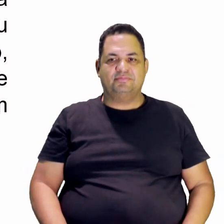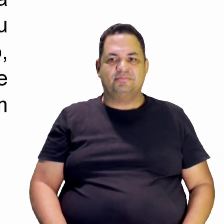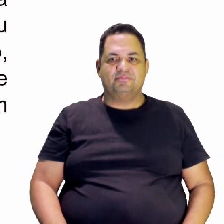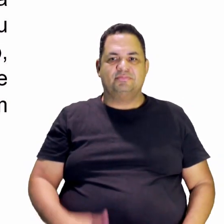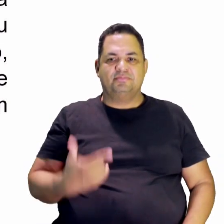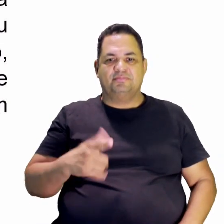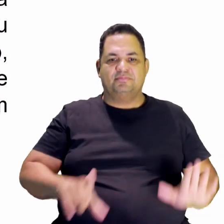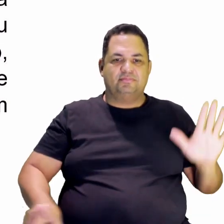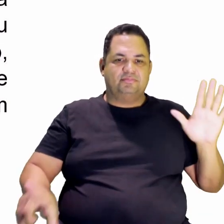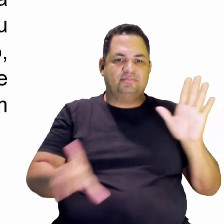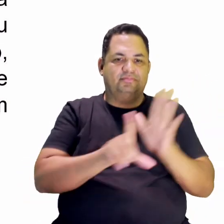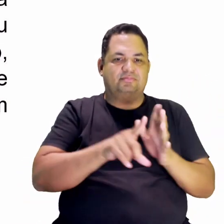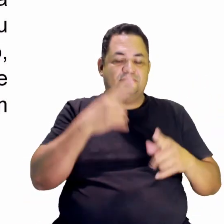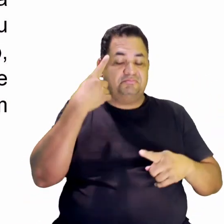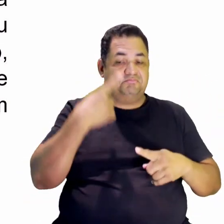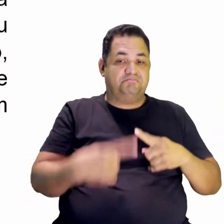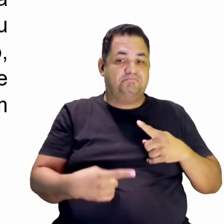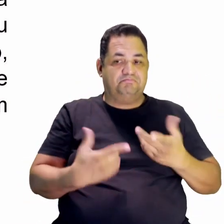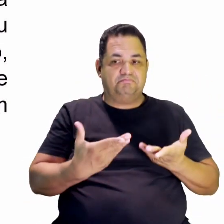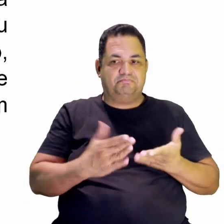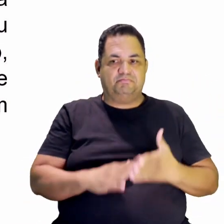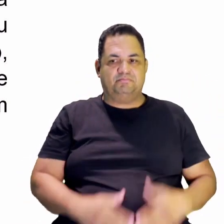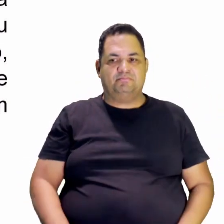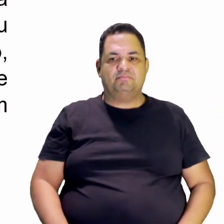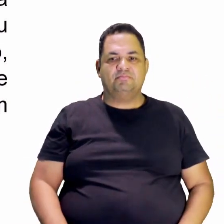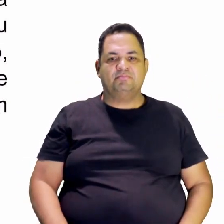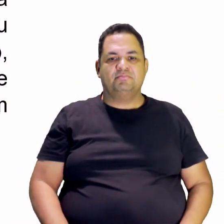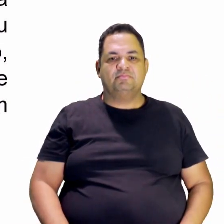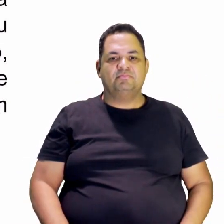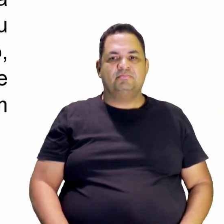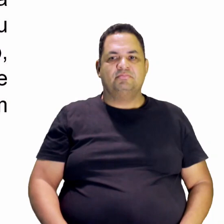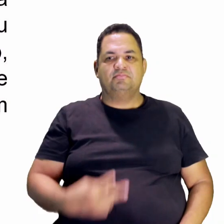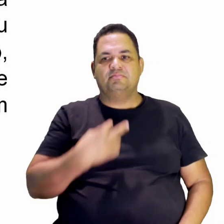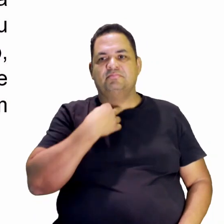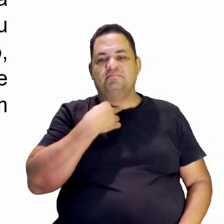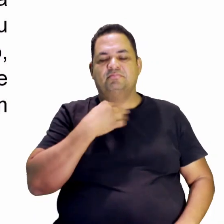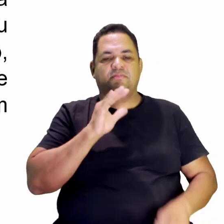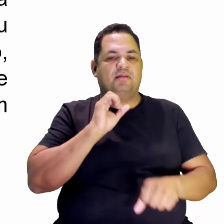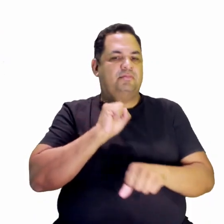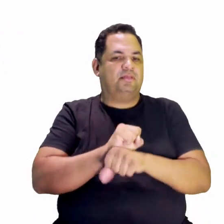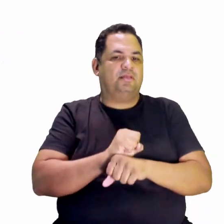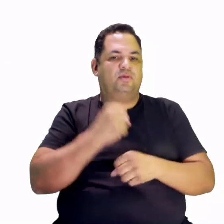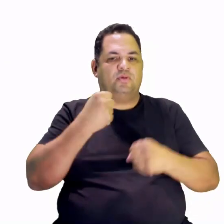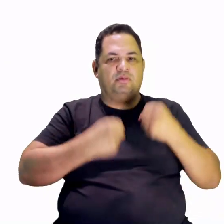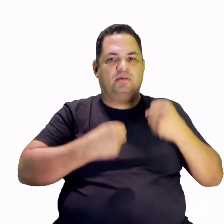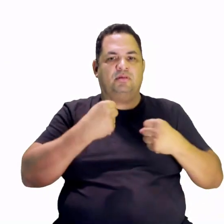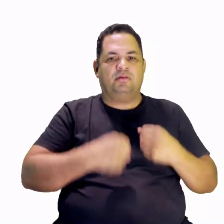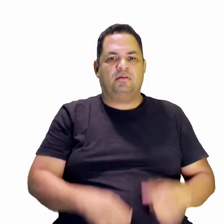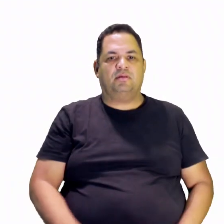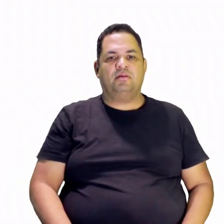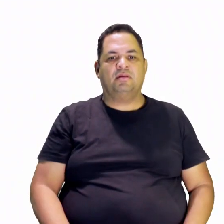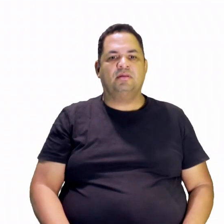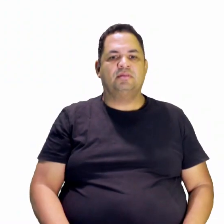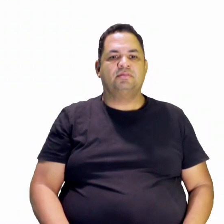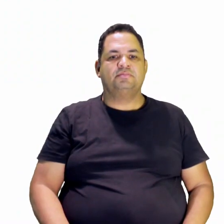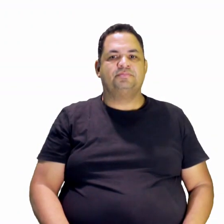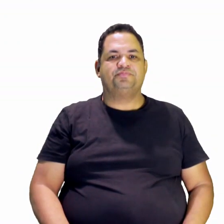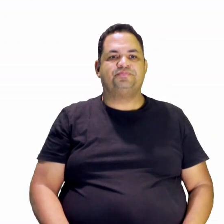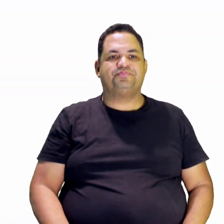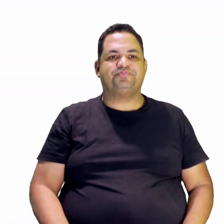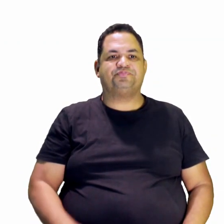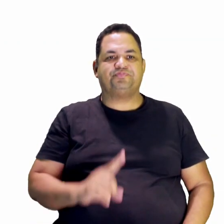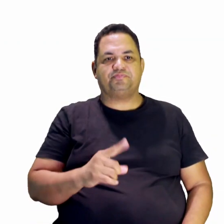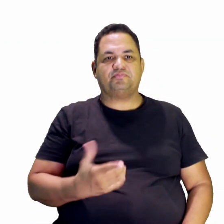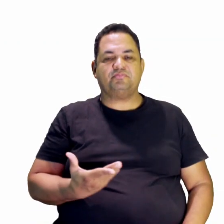não tem uma lei que proíbe isso aí, ninguém estava dirigindo, não pôde parar o carro. Aí você vê uma